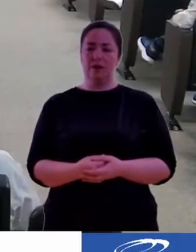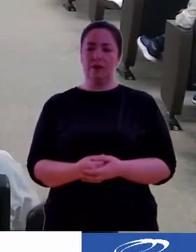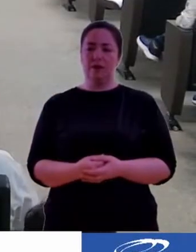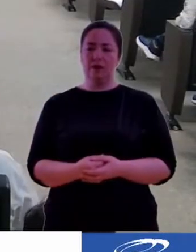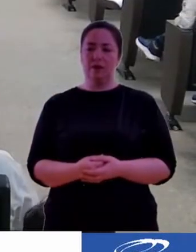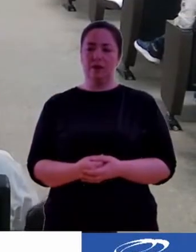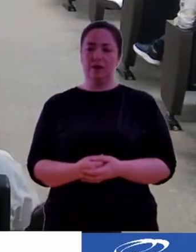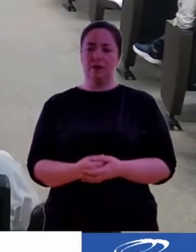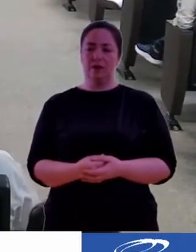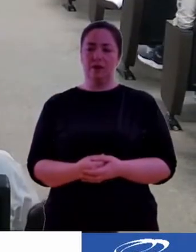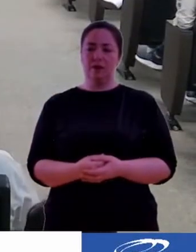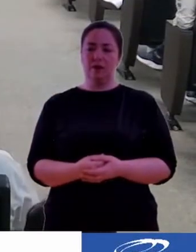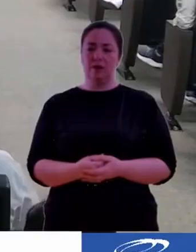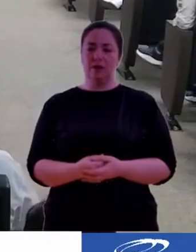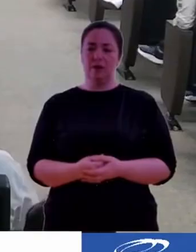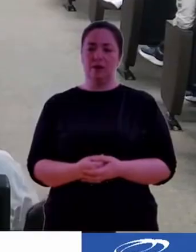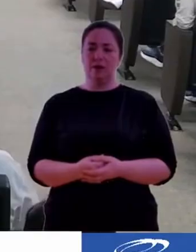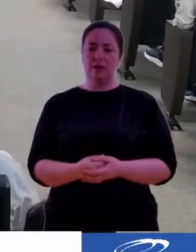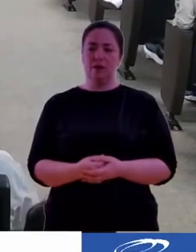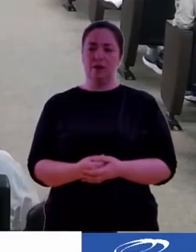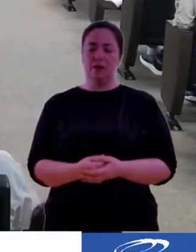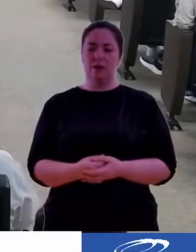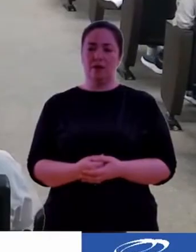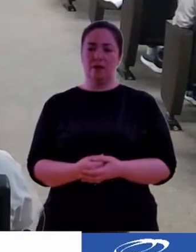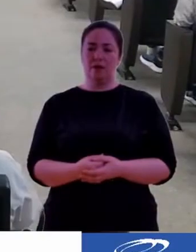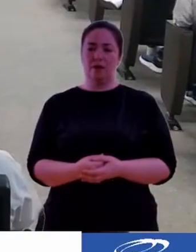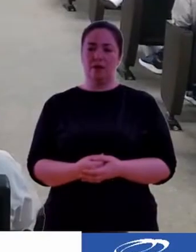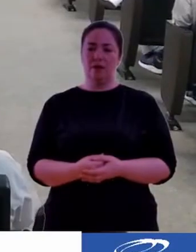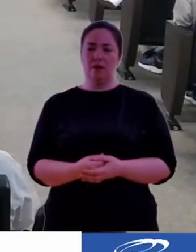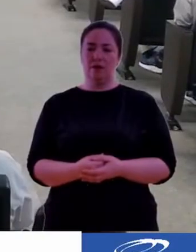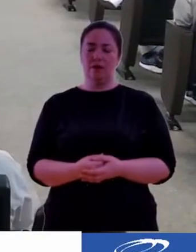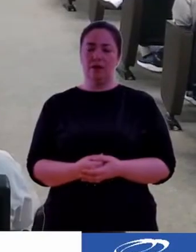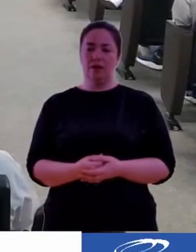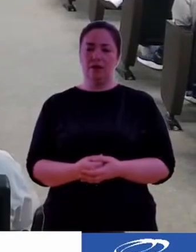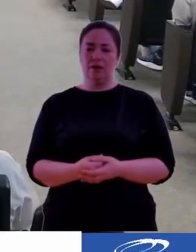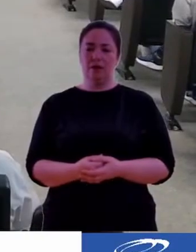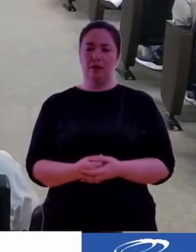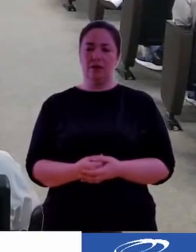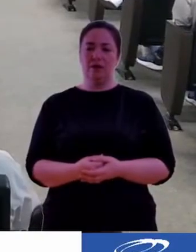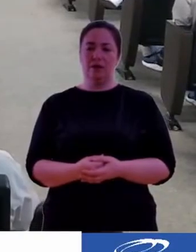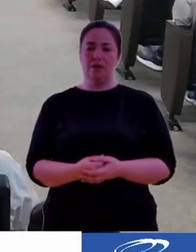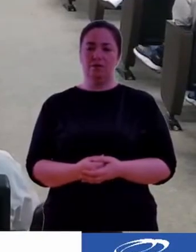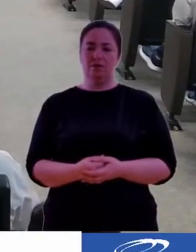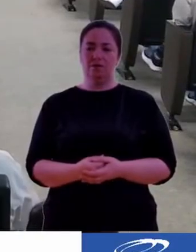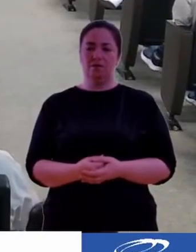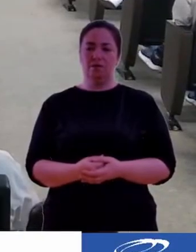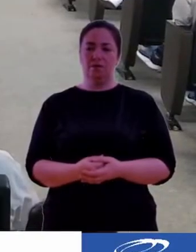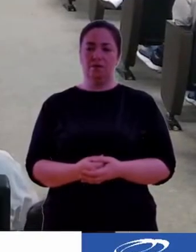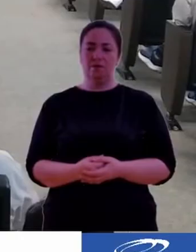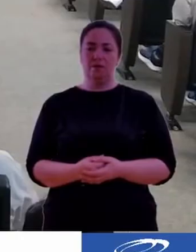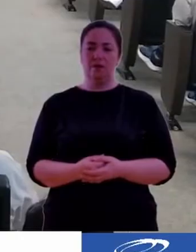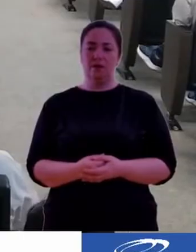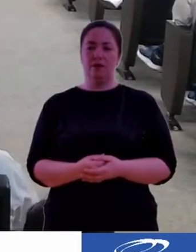Informamos que a presença será contabilizada de duas formas. Para os que estão prestigiando presencialmente, será através do QR Code, que já apareceu e